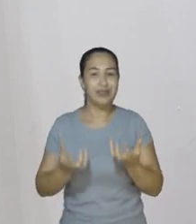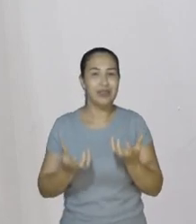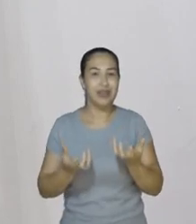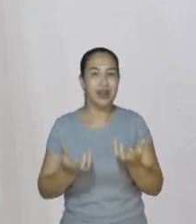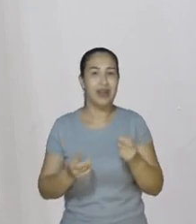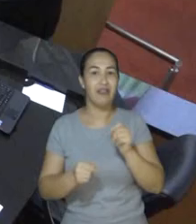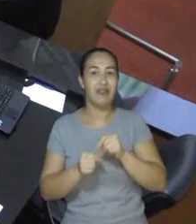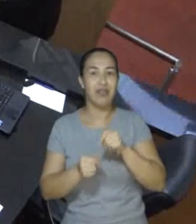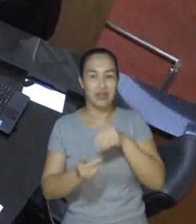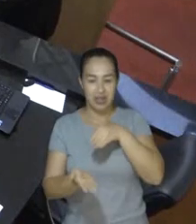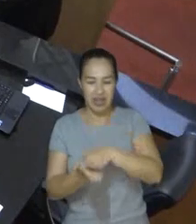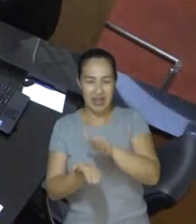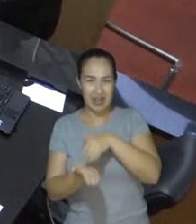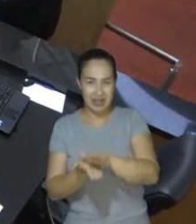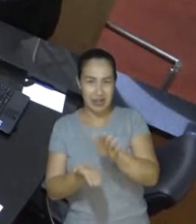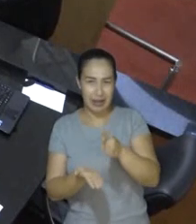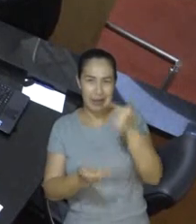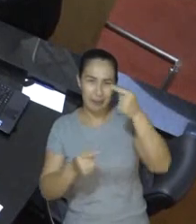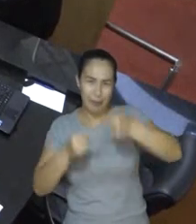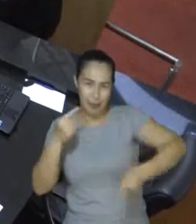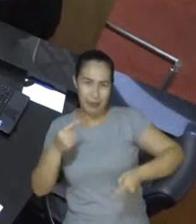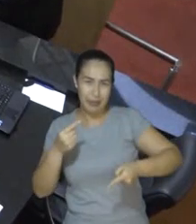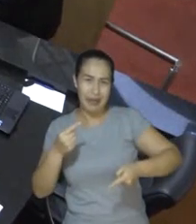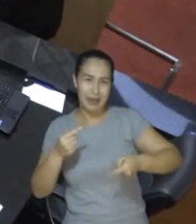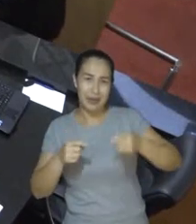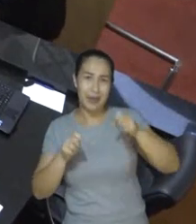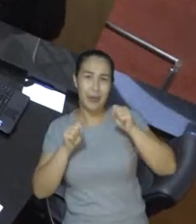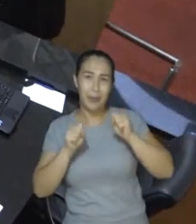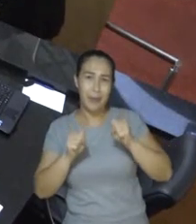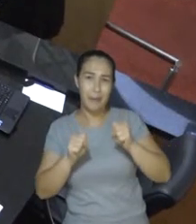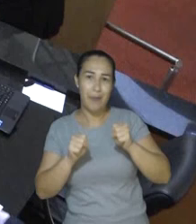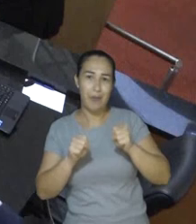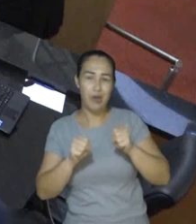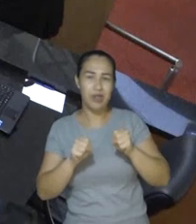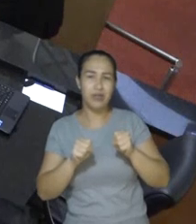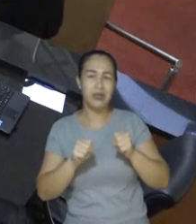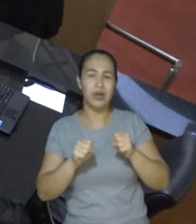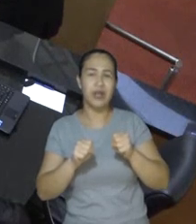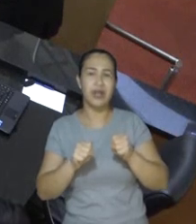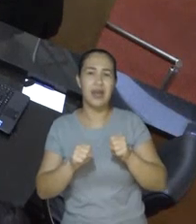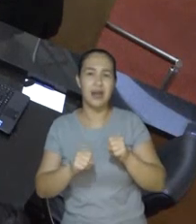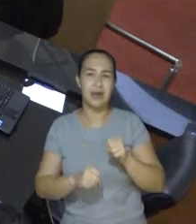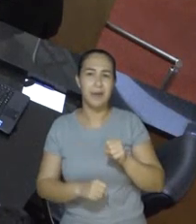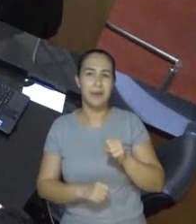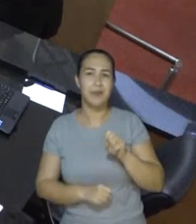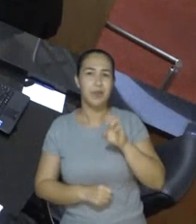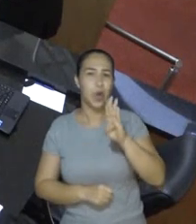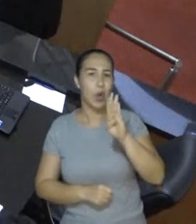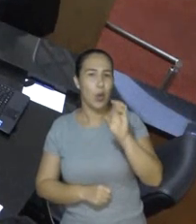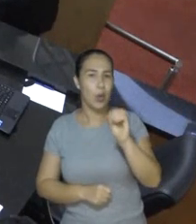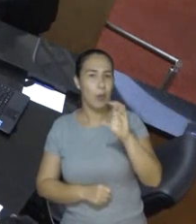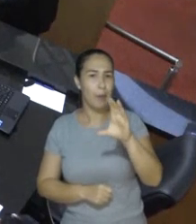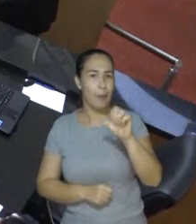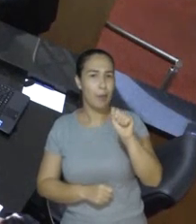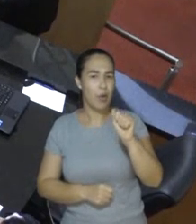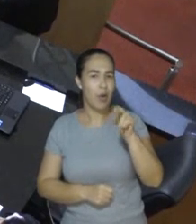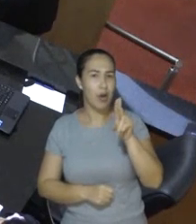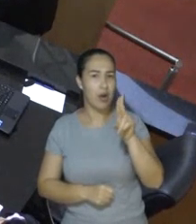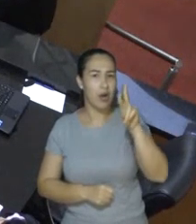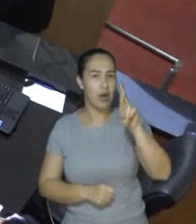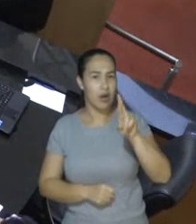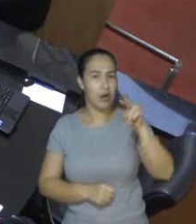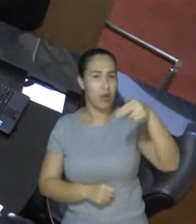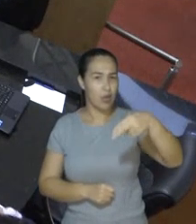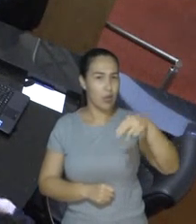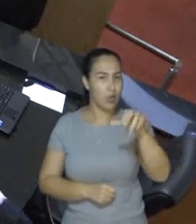proibido. No dia da conferência, é possível fazer boca de urna. Então, os projetos especiais, os coordenadores, ficam